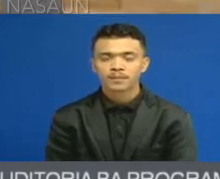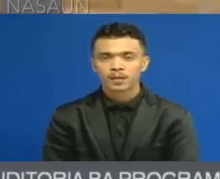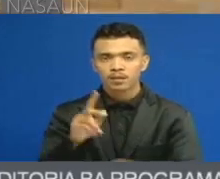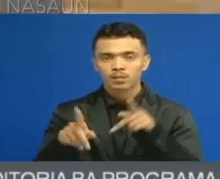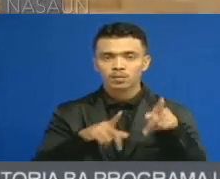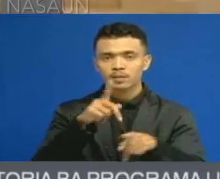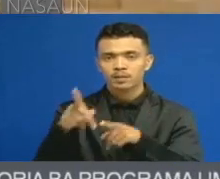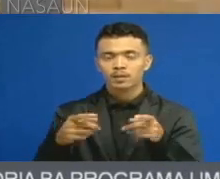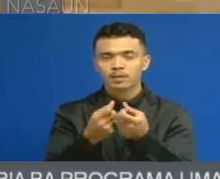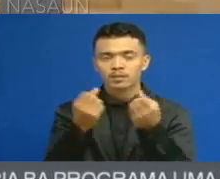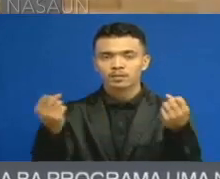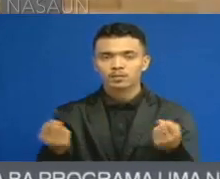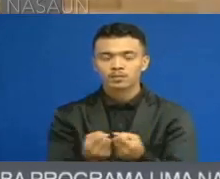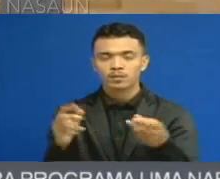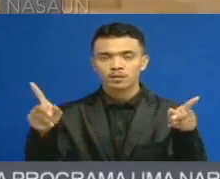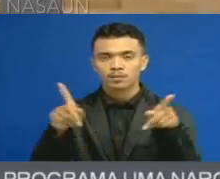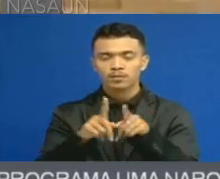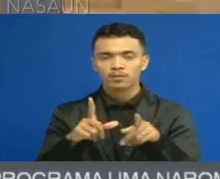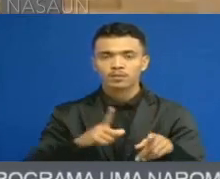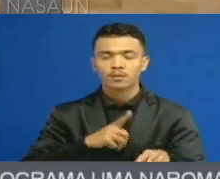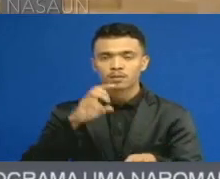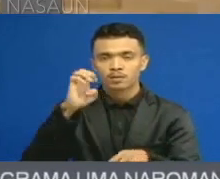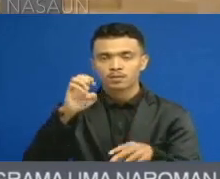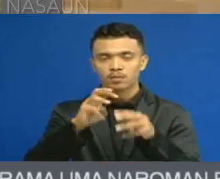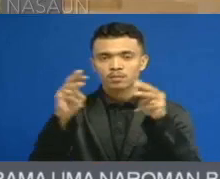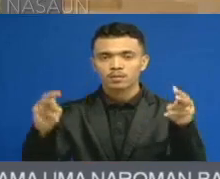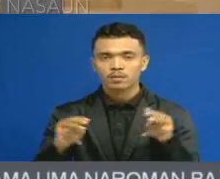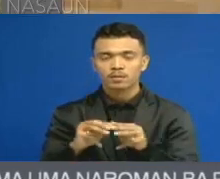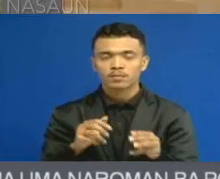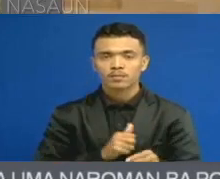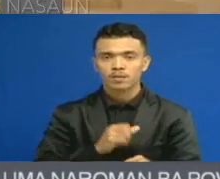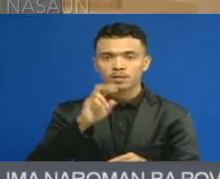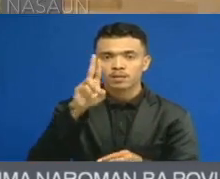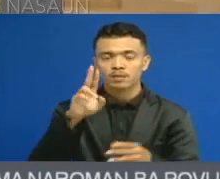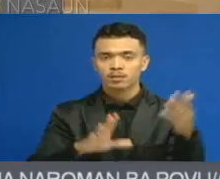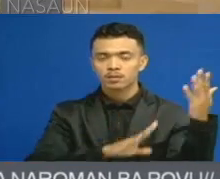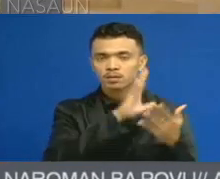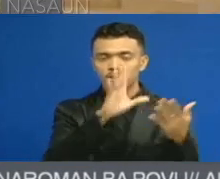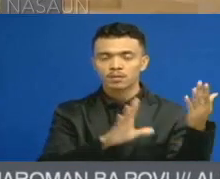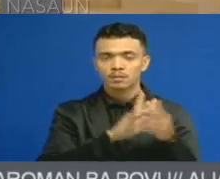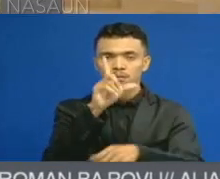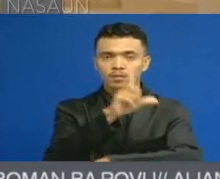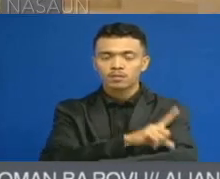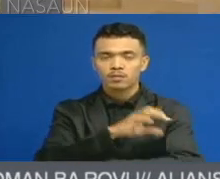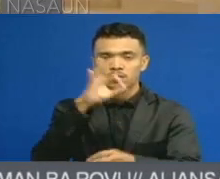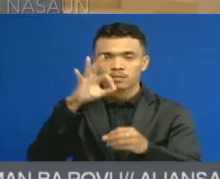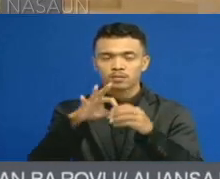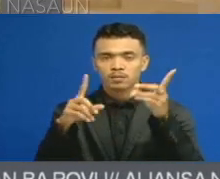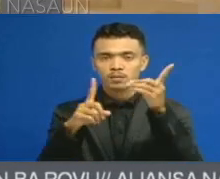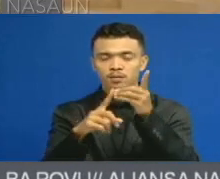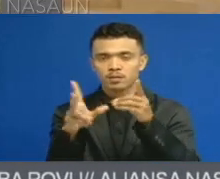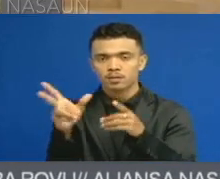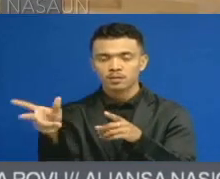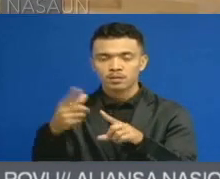Comunidade suku Asubilitoho postule ki doe município Aileu celebra lorong consulta popular 30 de agosto,